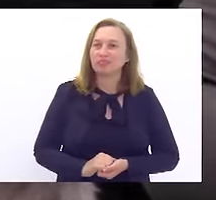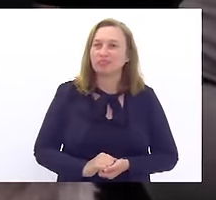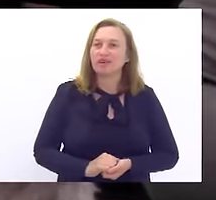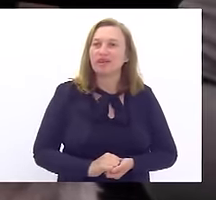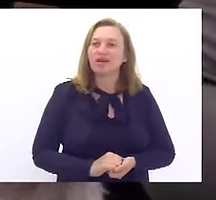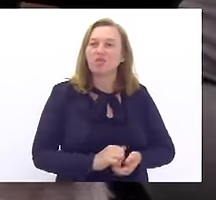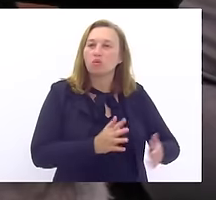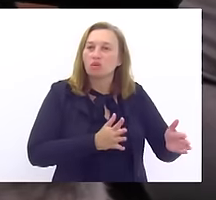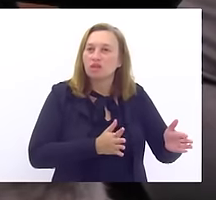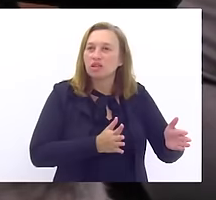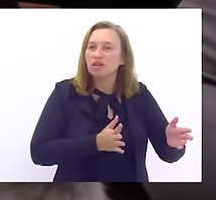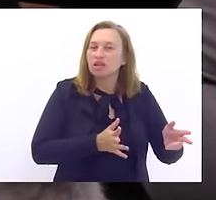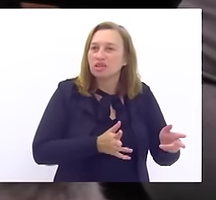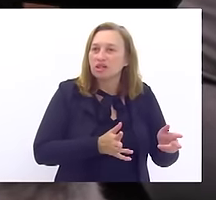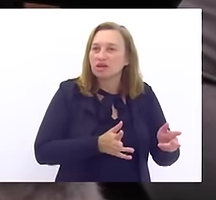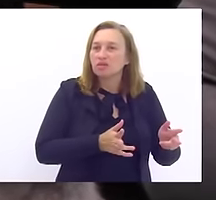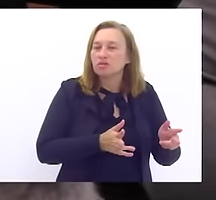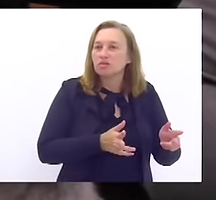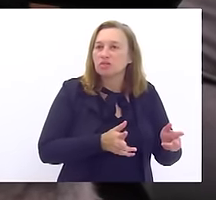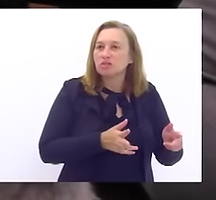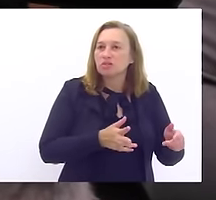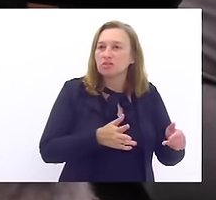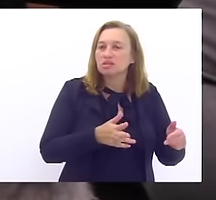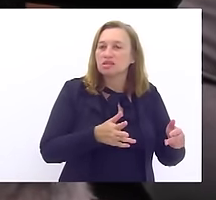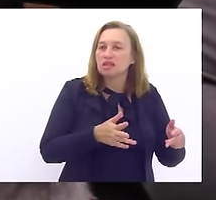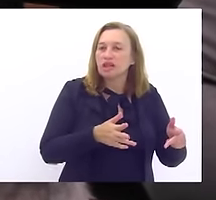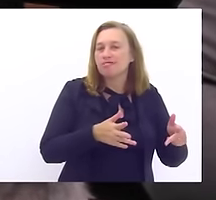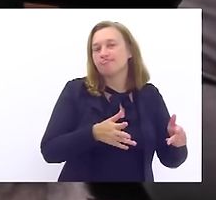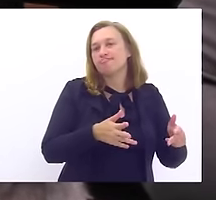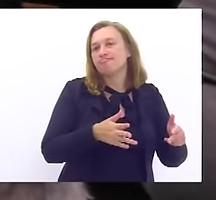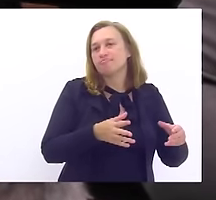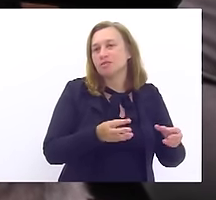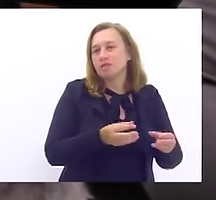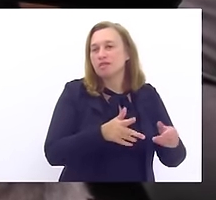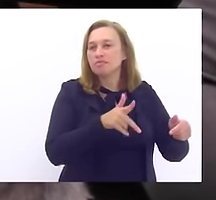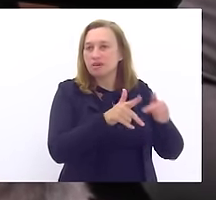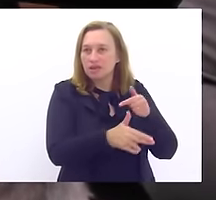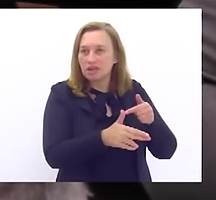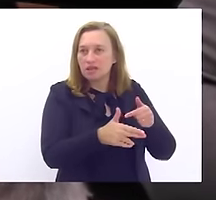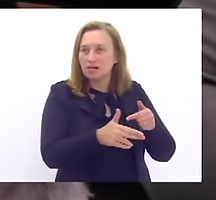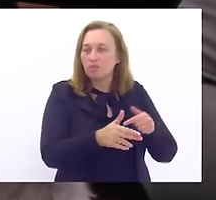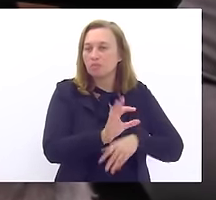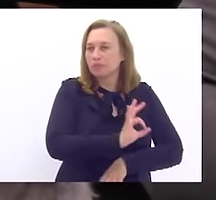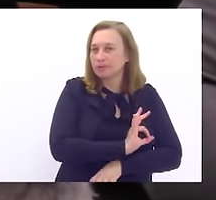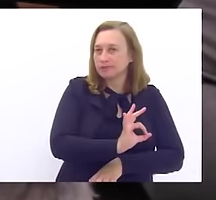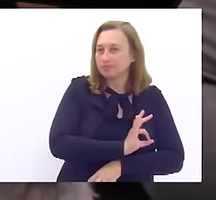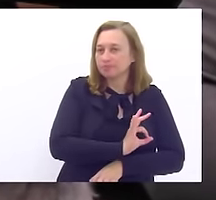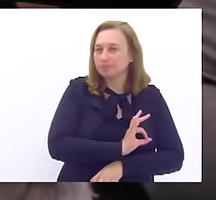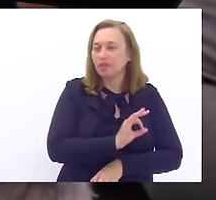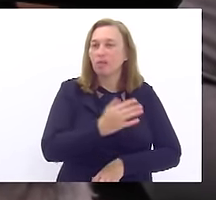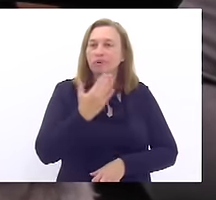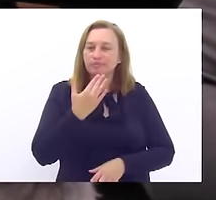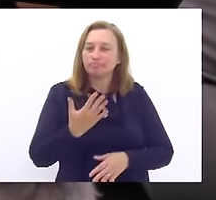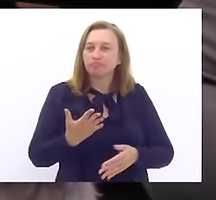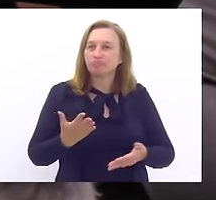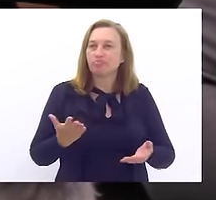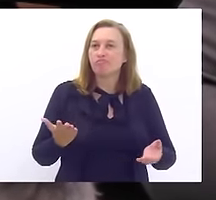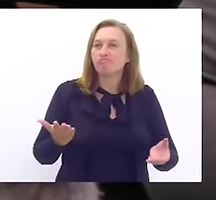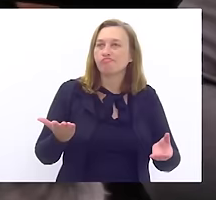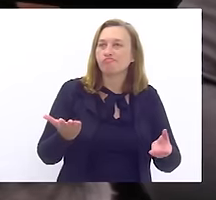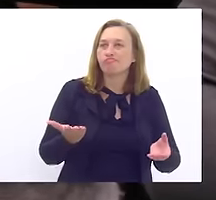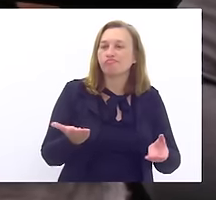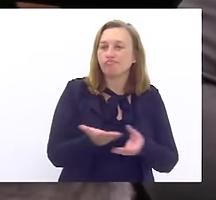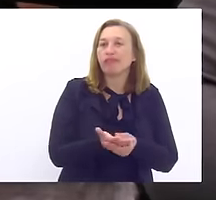restrição policial se ele tem restrição judicial se há mandado de busca e apreensão enfim para saber se esse veículo de fato pode ir